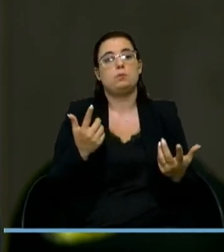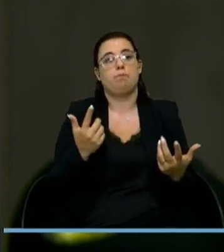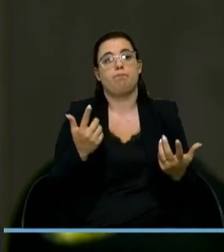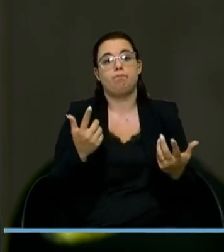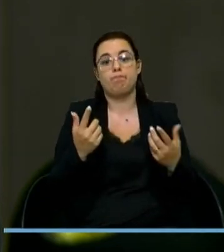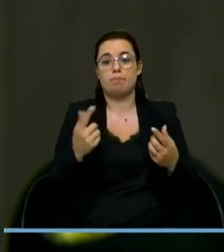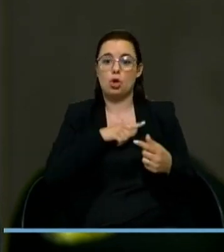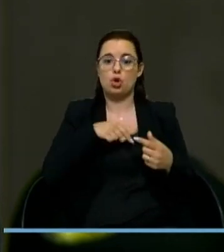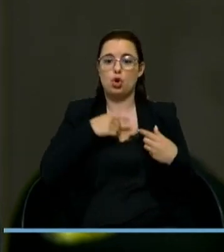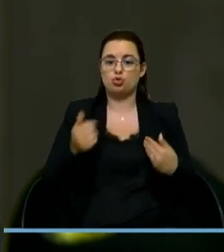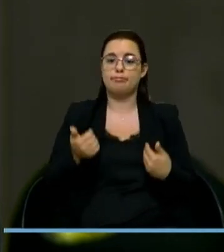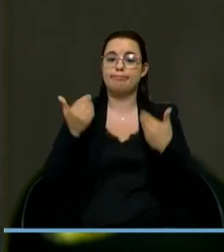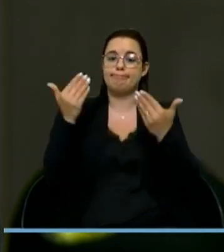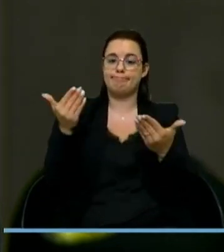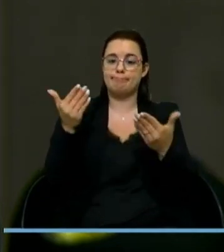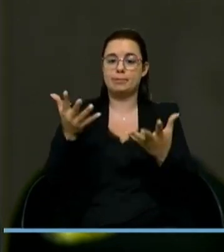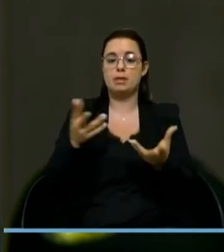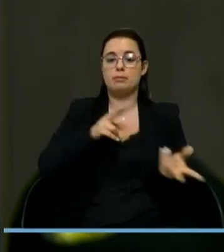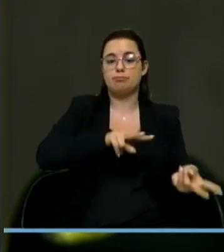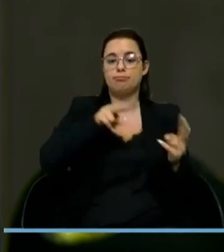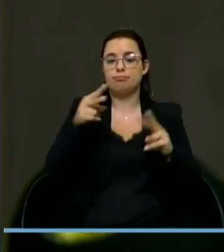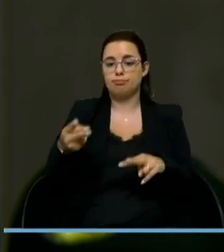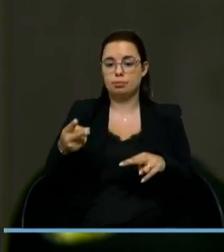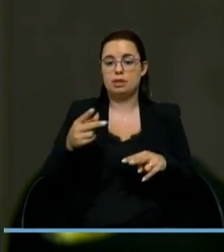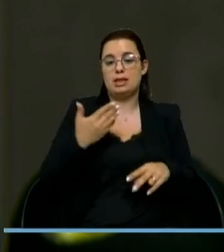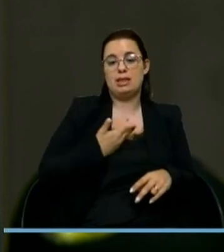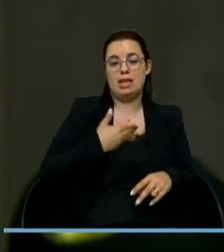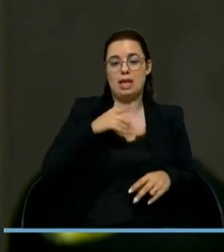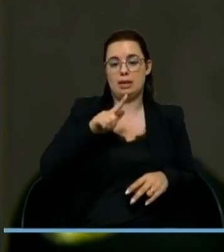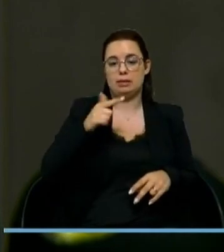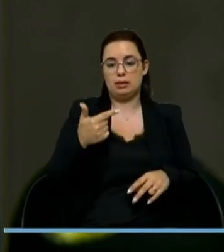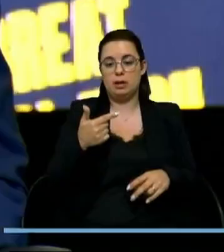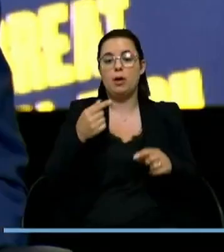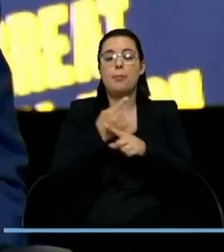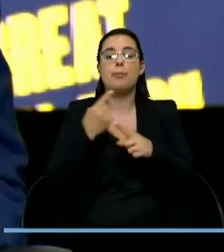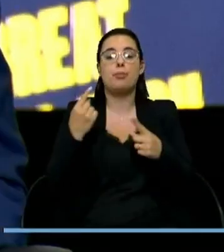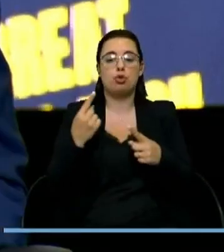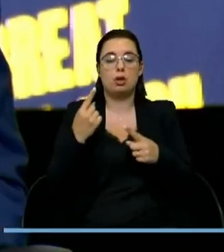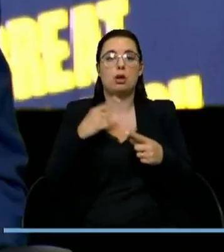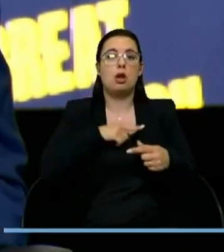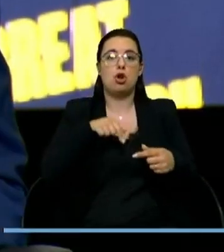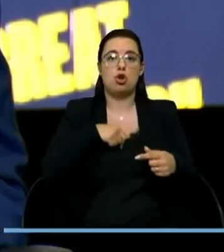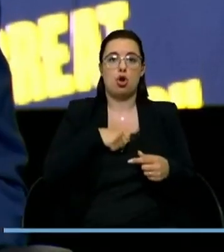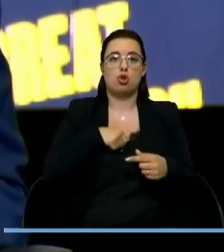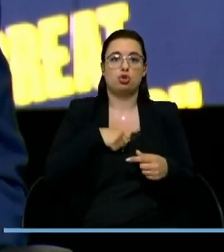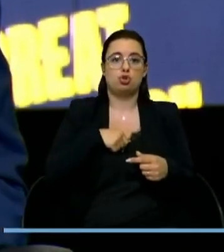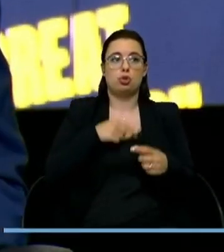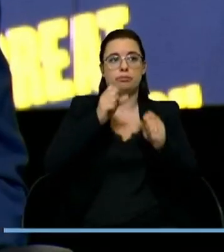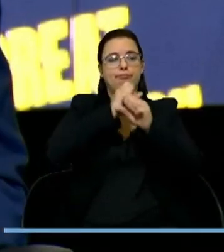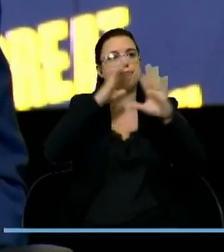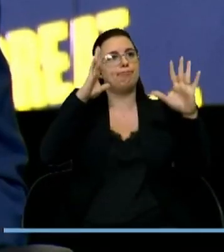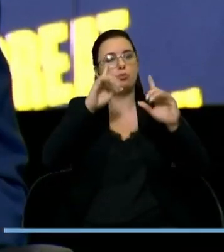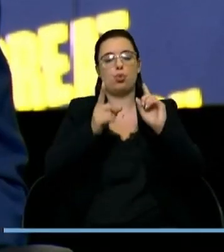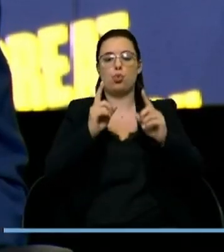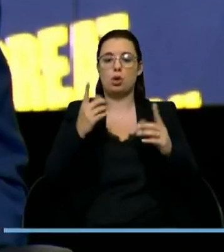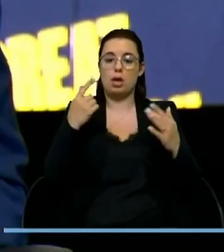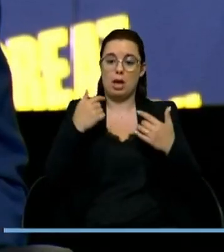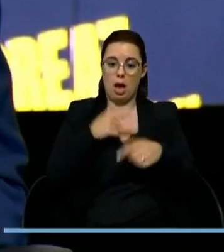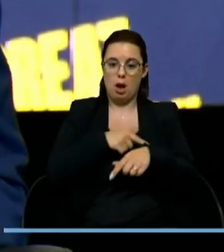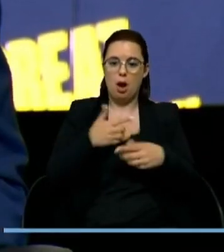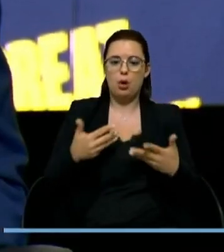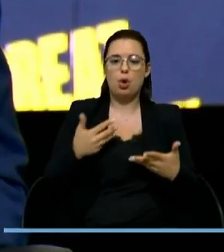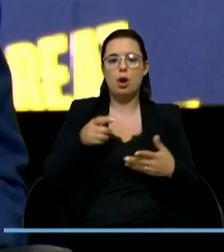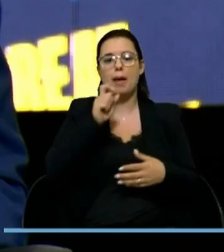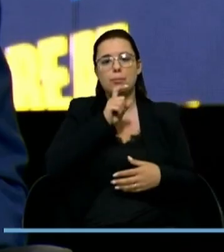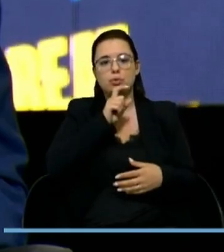fundo, emitidos, detidos, transacionados em DLT. Isto porquê? Porque, no fundo, aquilo que se conclui é que, atualmente,